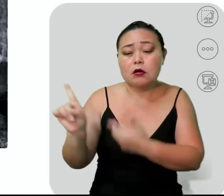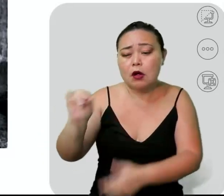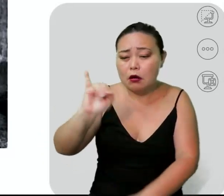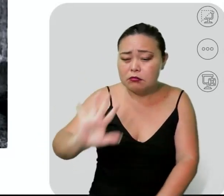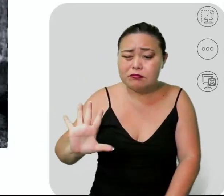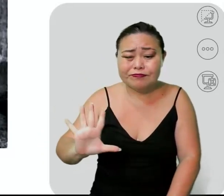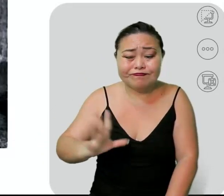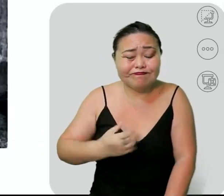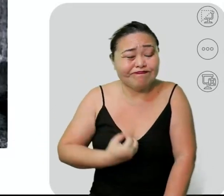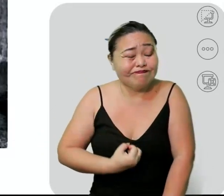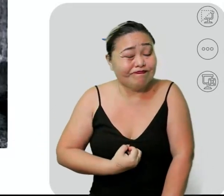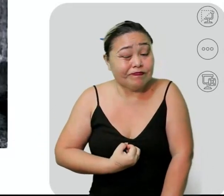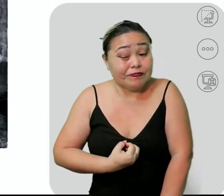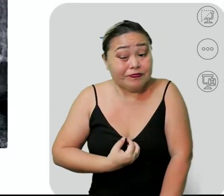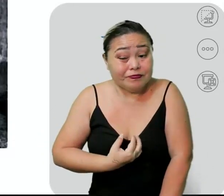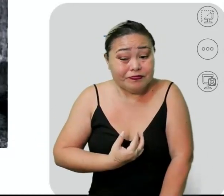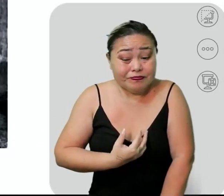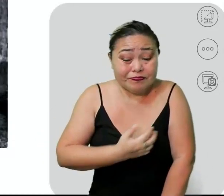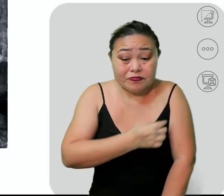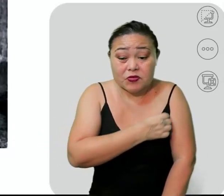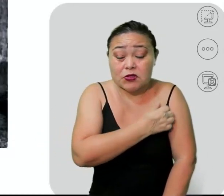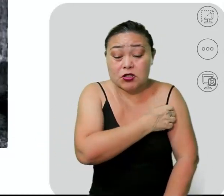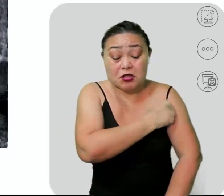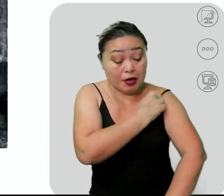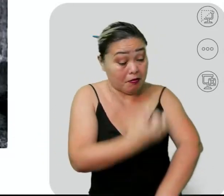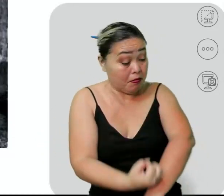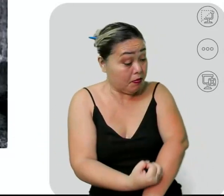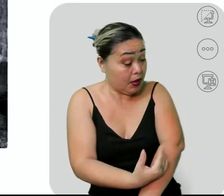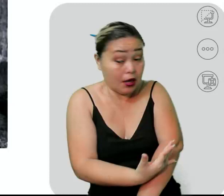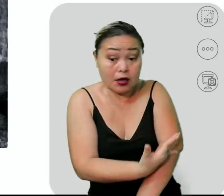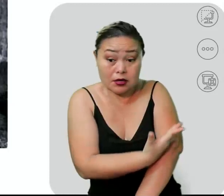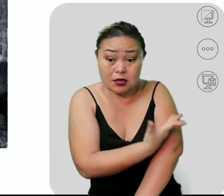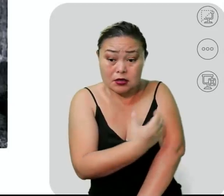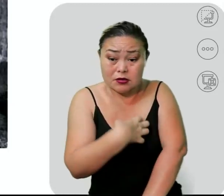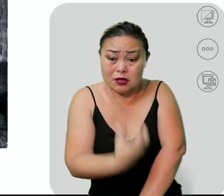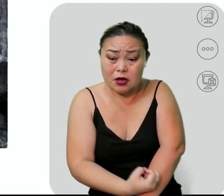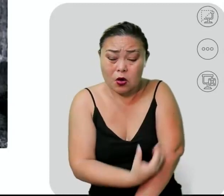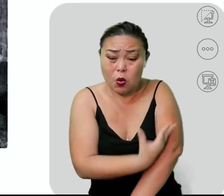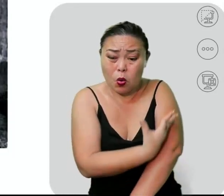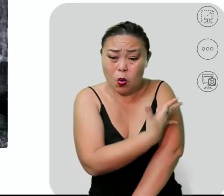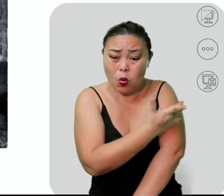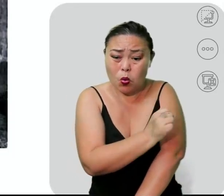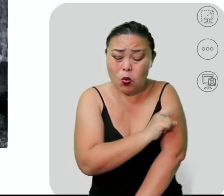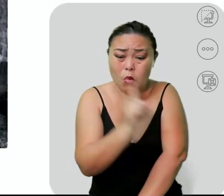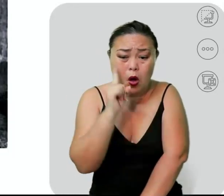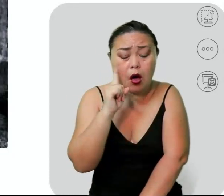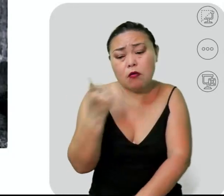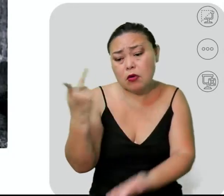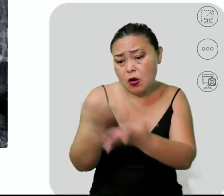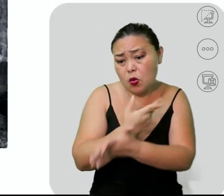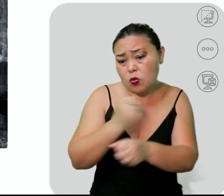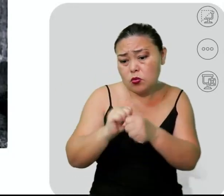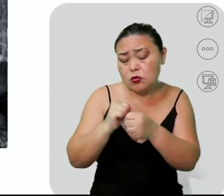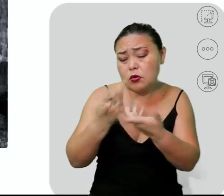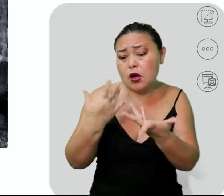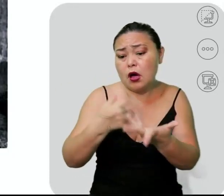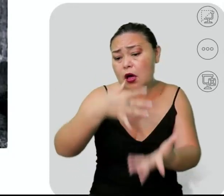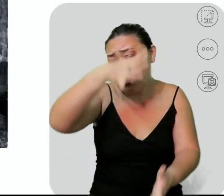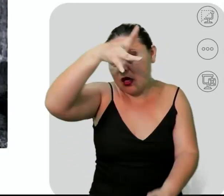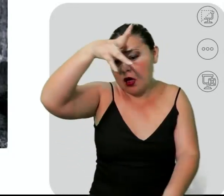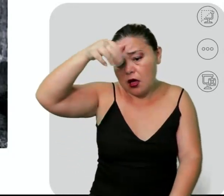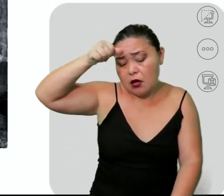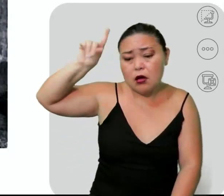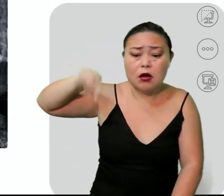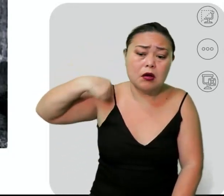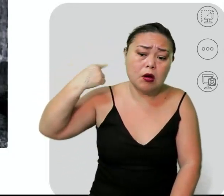assim arrepiante de pensar. Basicamente, foi o que aconteceu em Manaus com a pandemia,